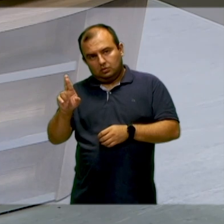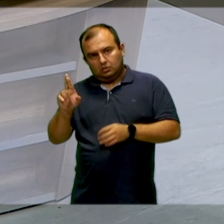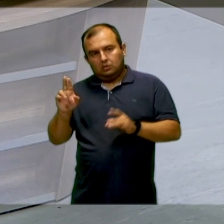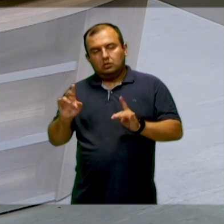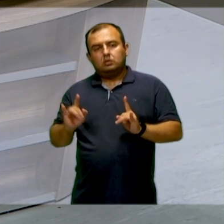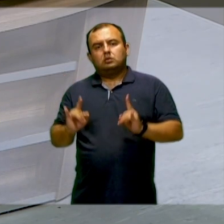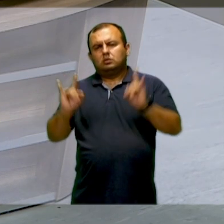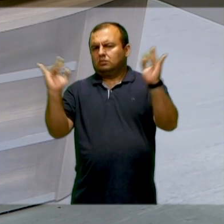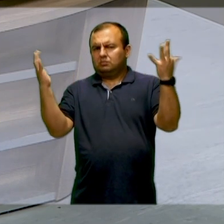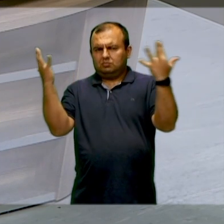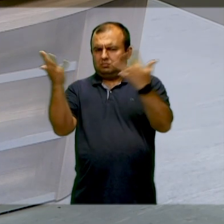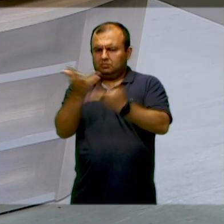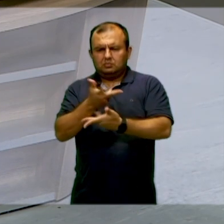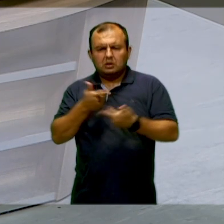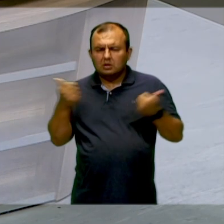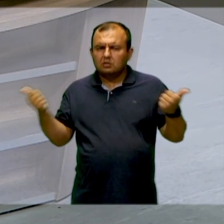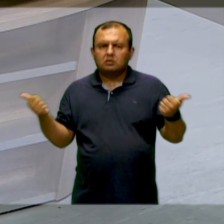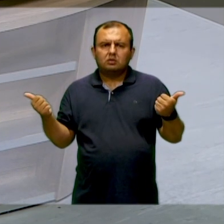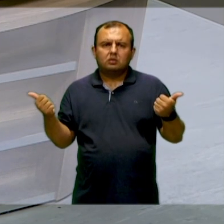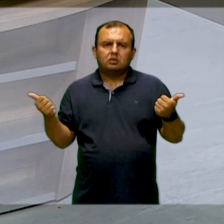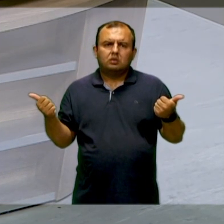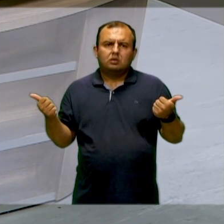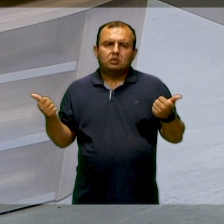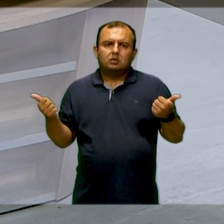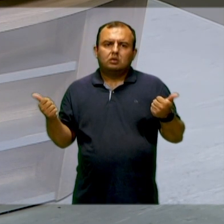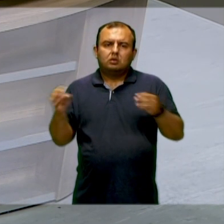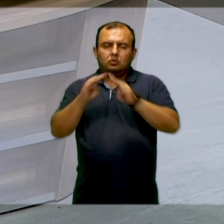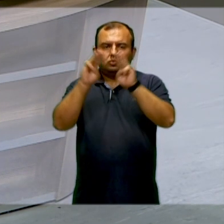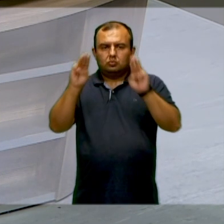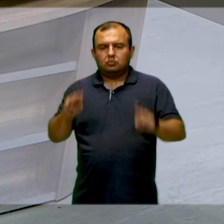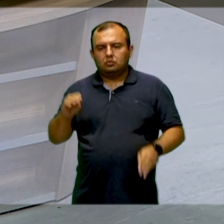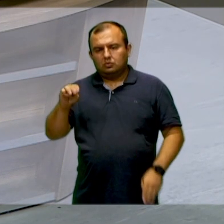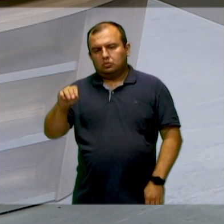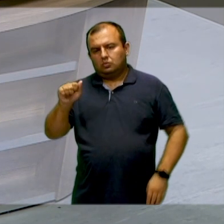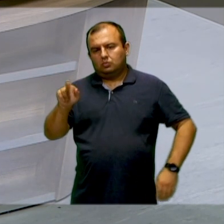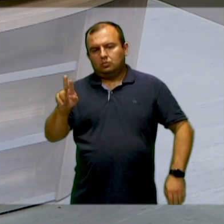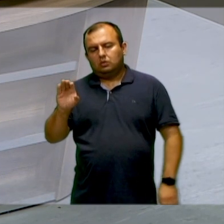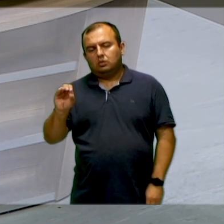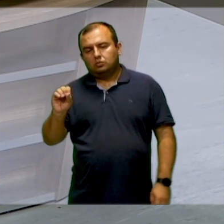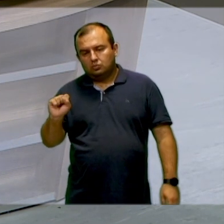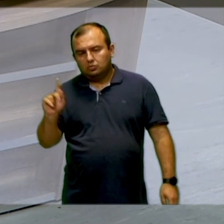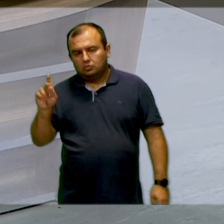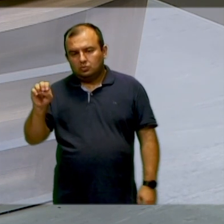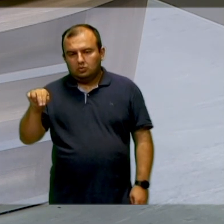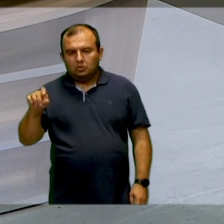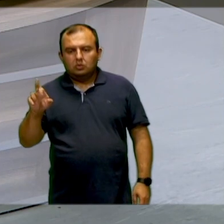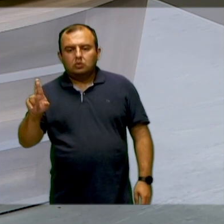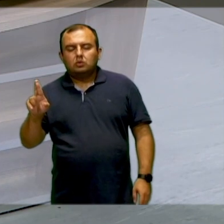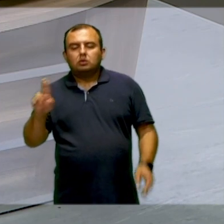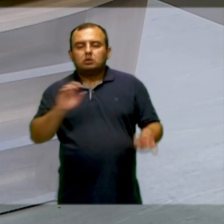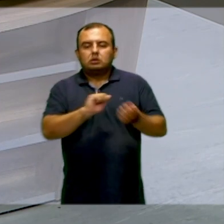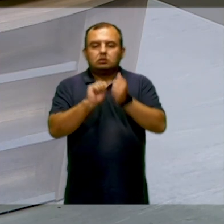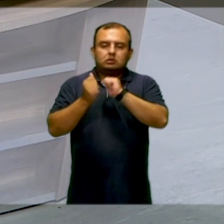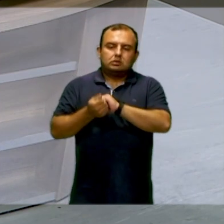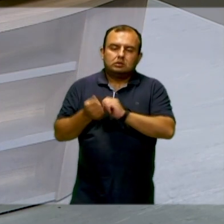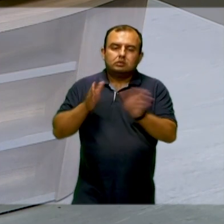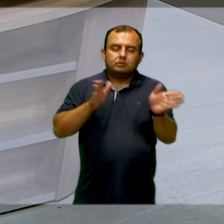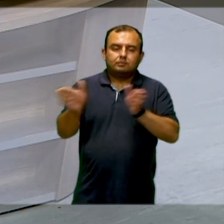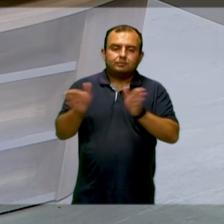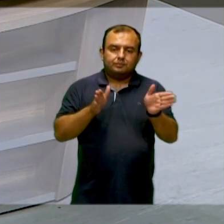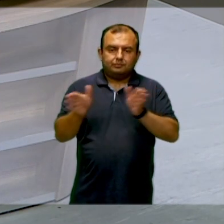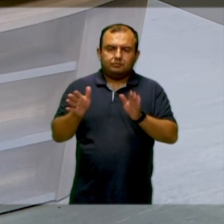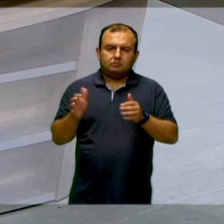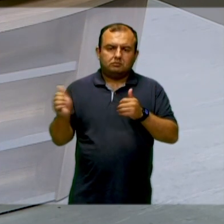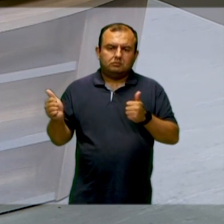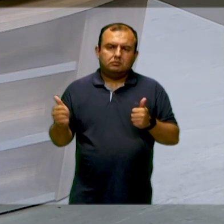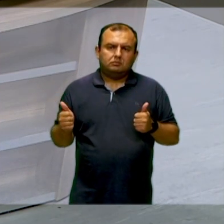prédio maravilhoso, né? Do Museu Marcos Conder. Como é que está essa questão de adequação para acessibilidade e tudo mais?